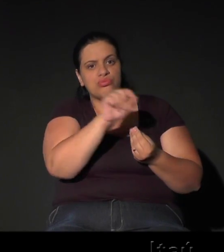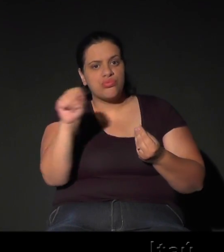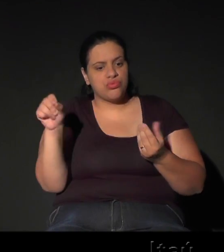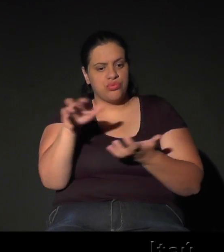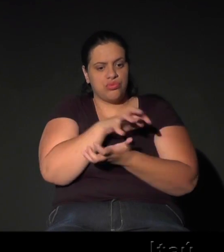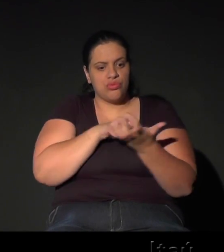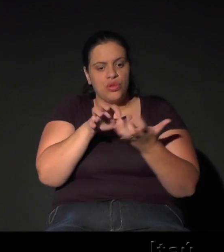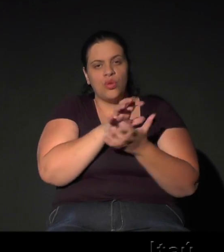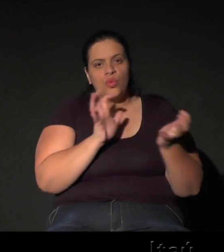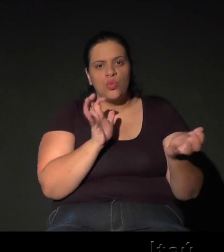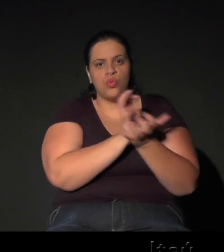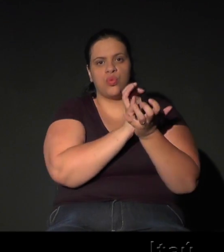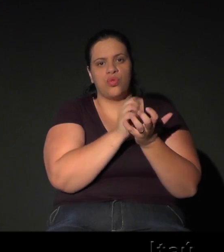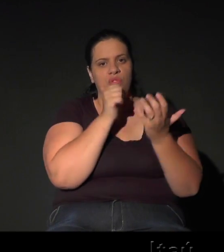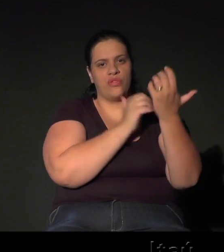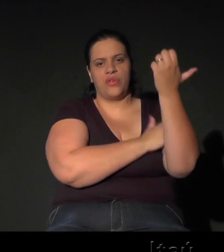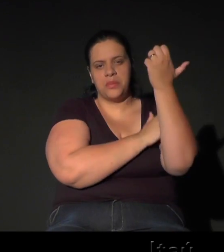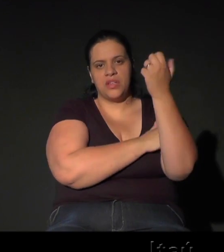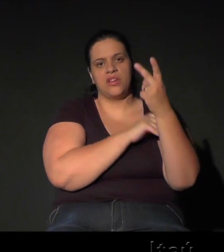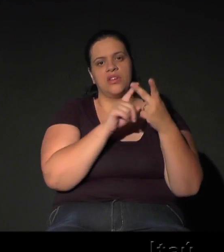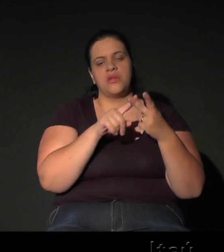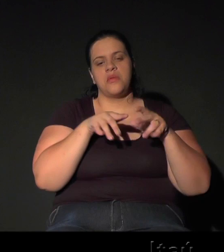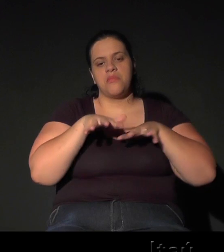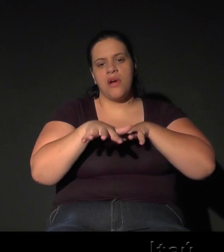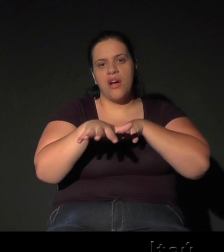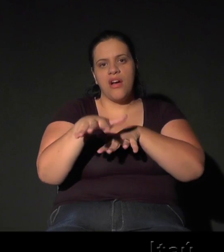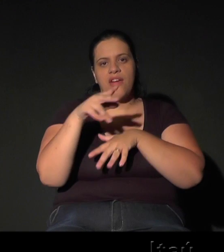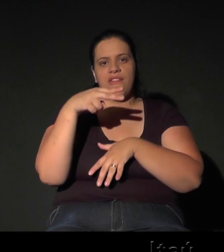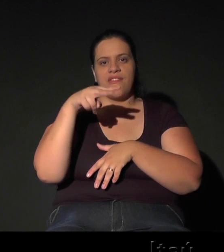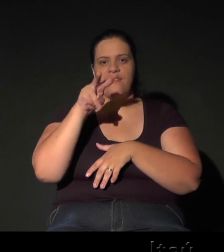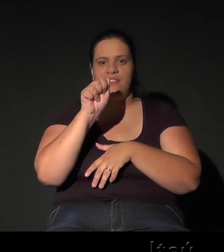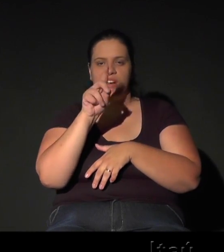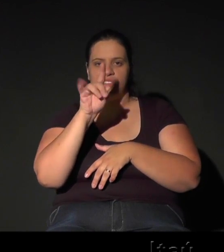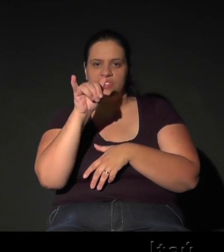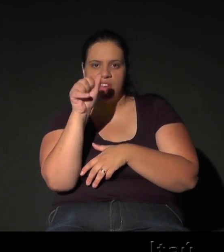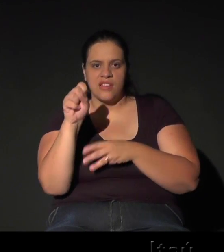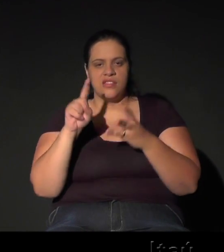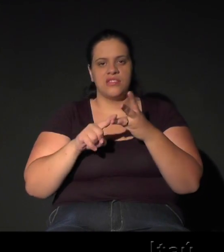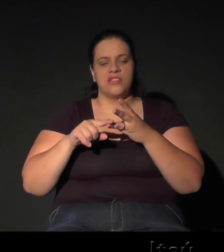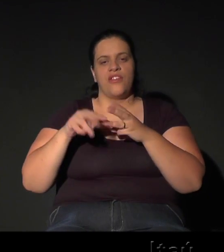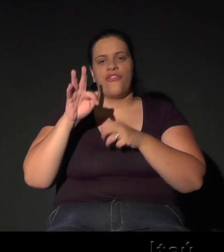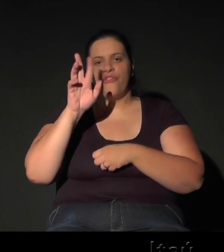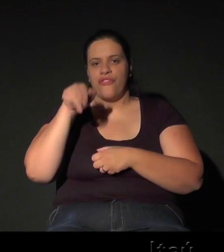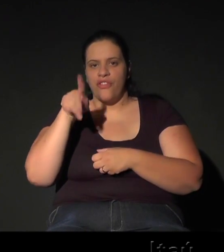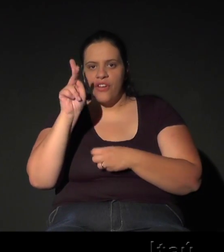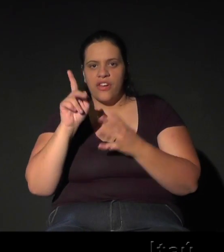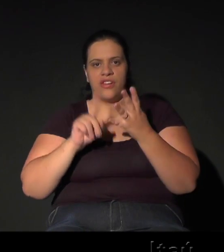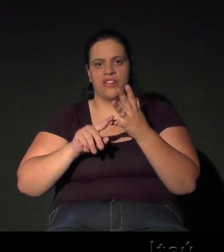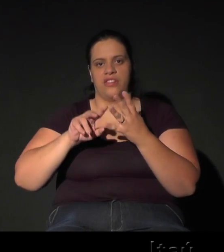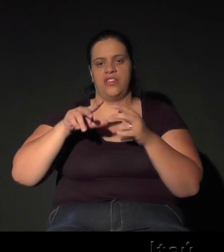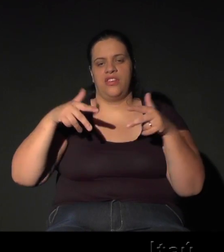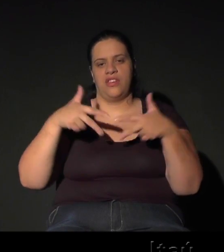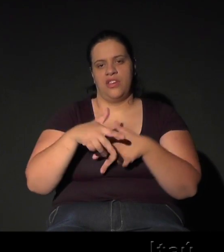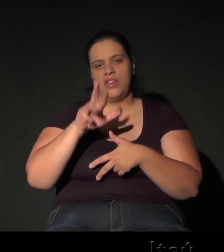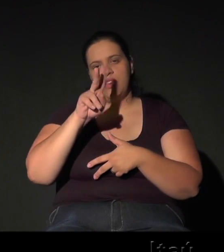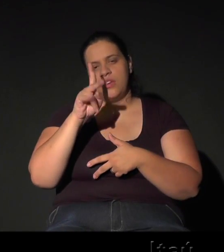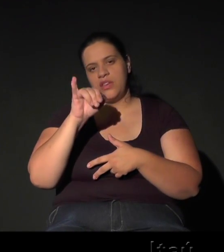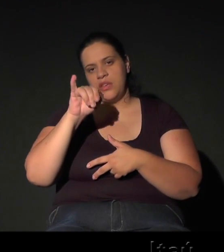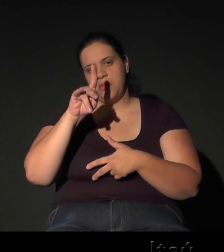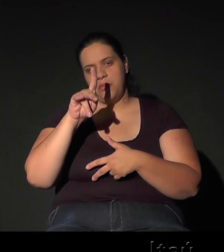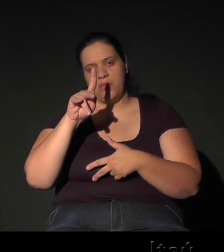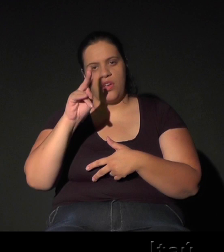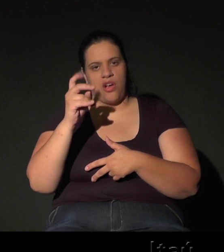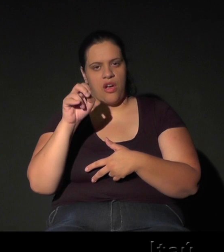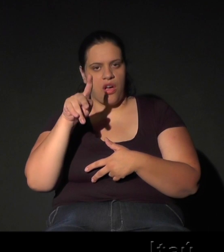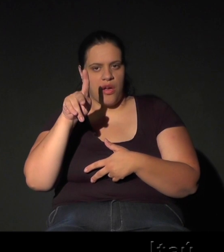coletivos feministas na marcha das essa experiência do funk do hip hop elas né vão os cxo né